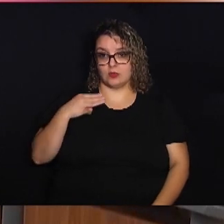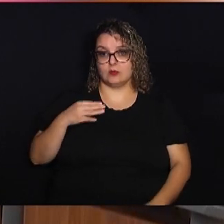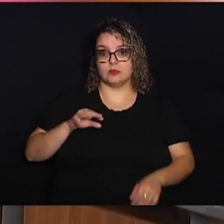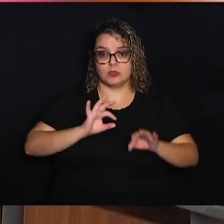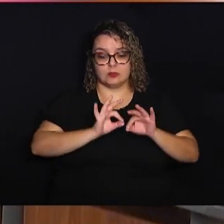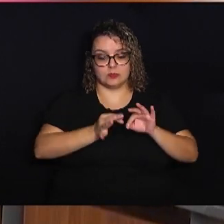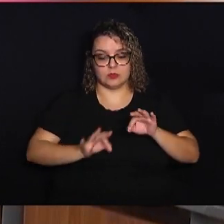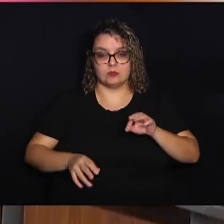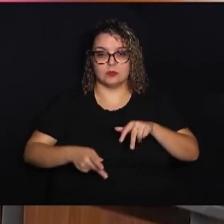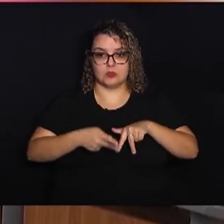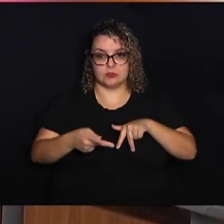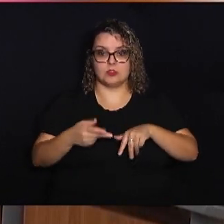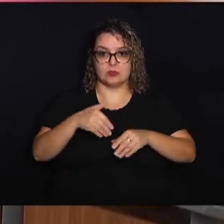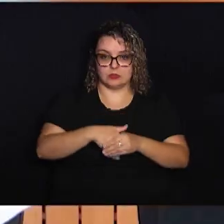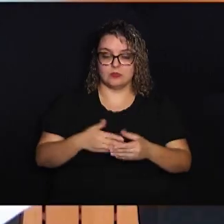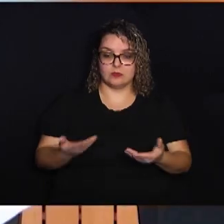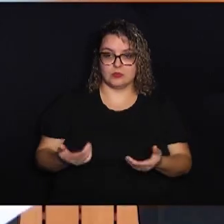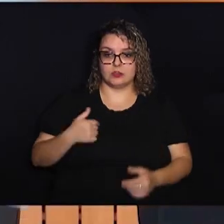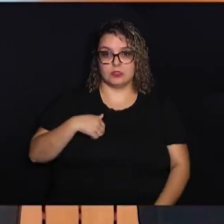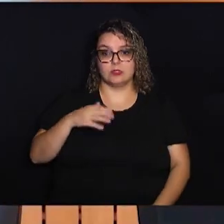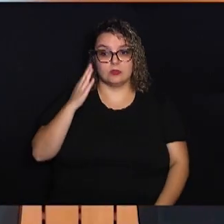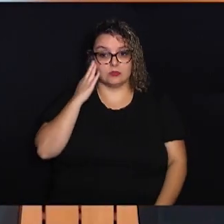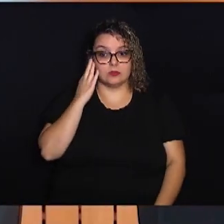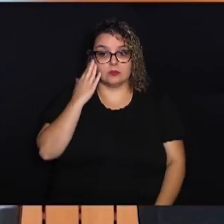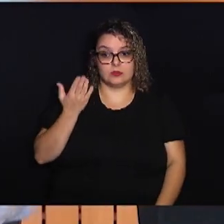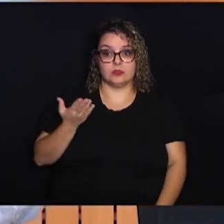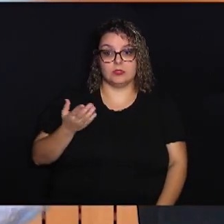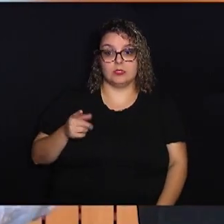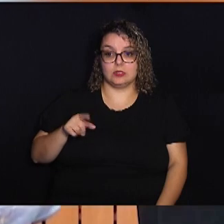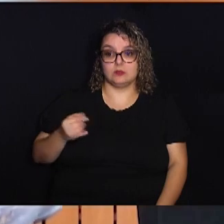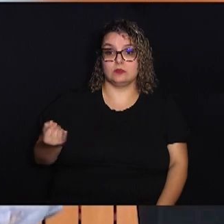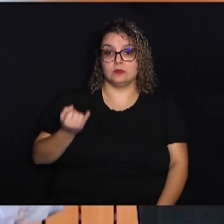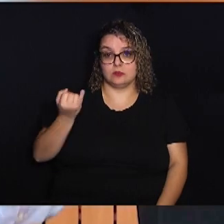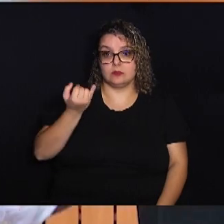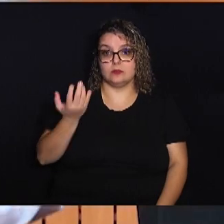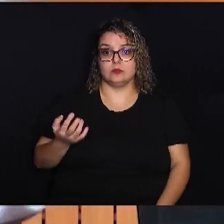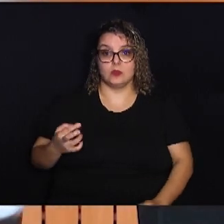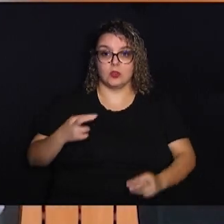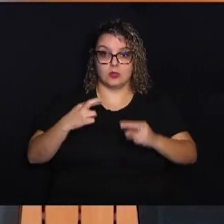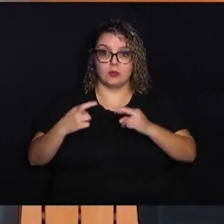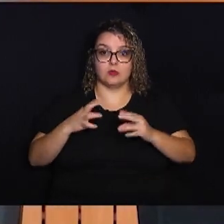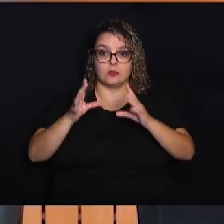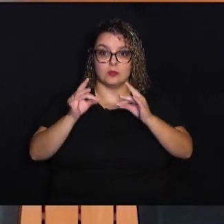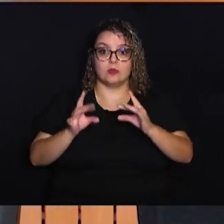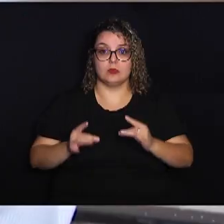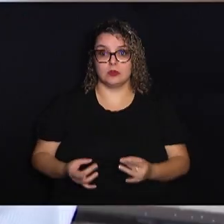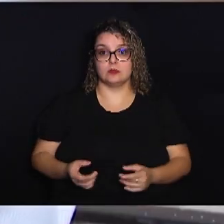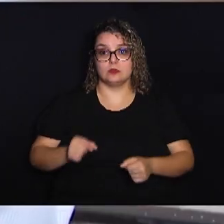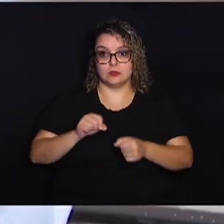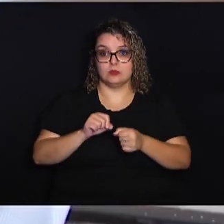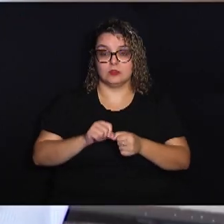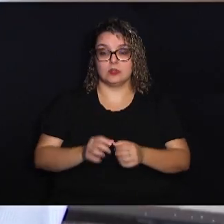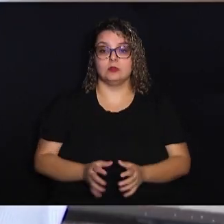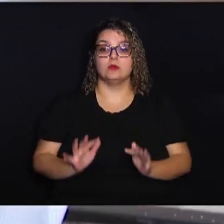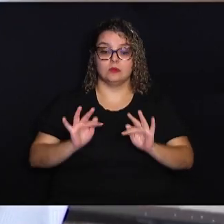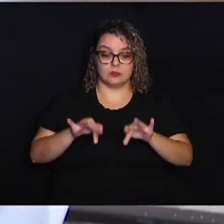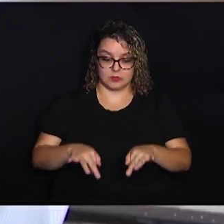ficar xingando os outros e tudo mais, essas coisas. Ficar longe das drogas e também é